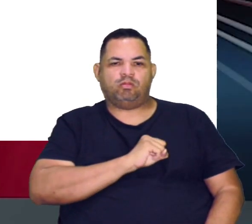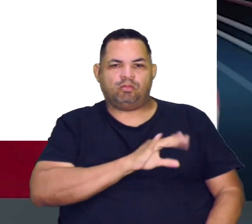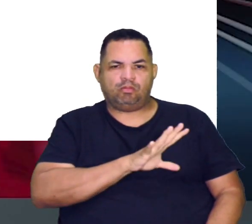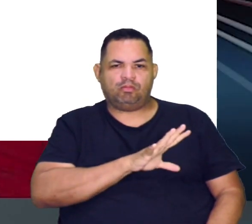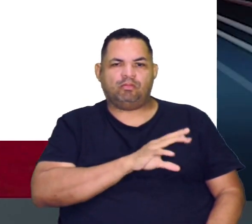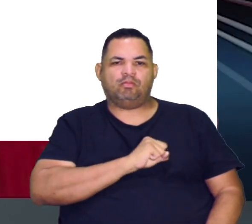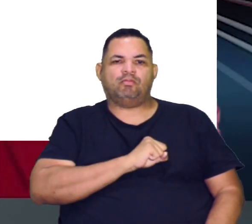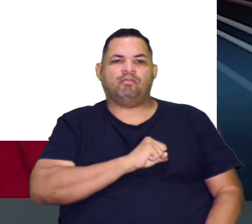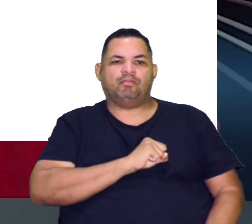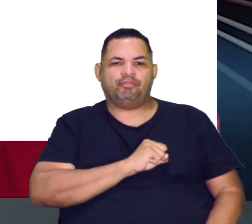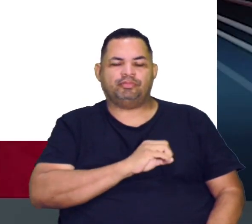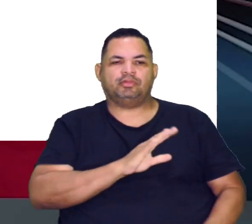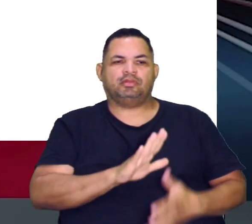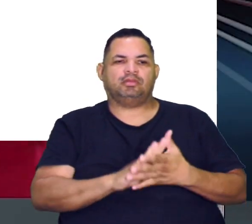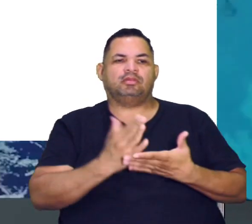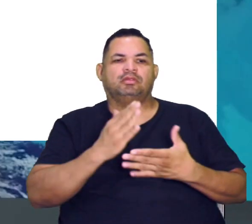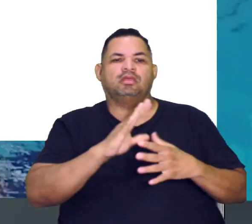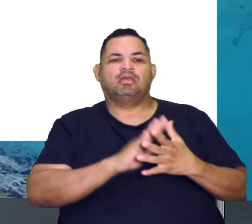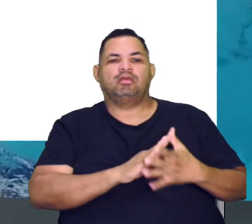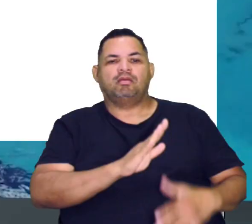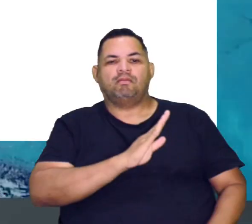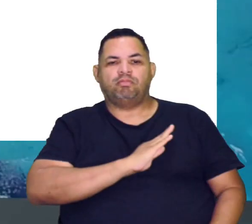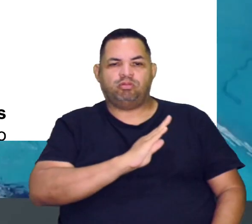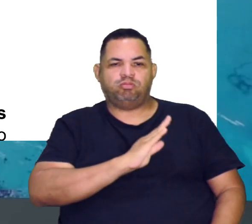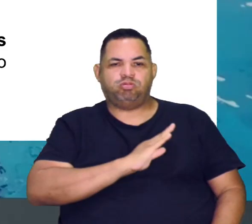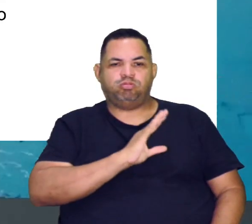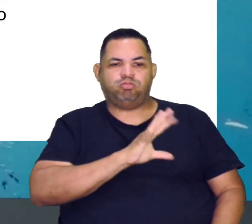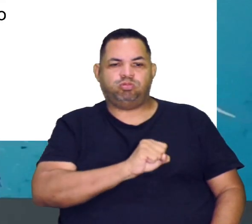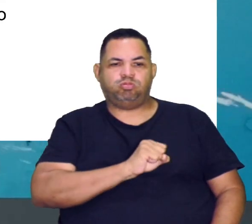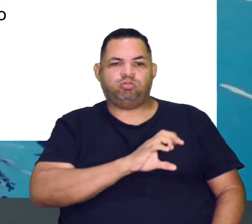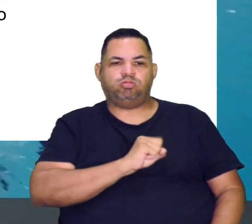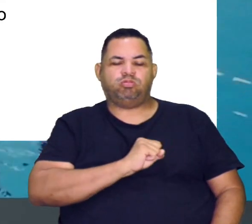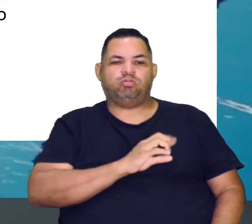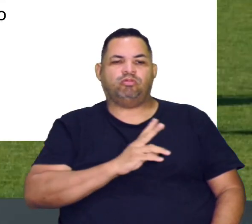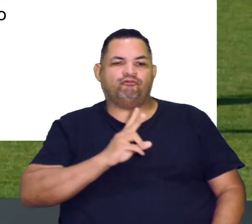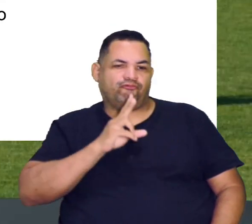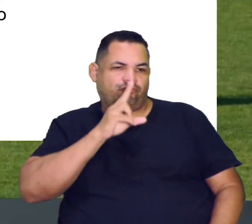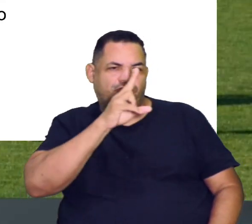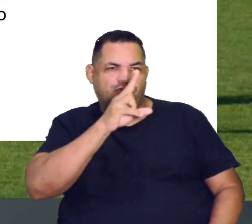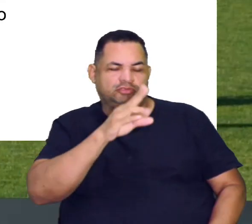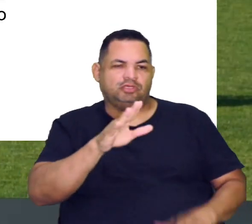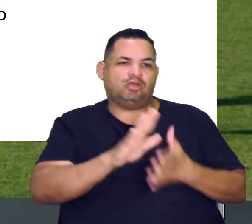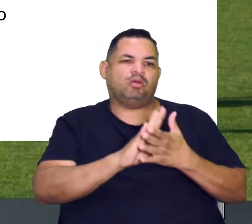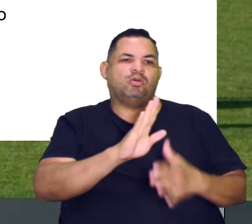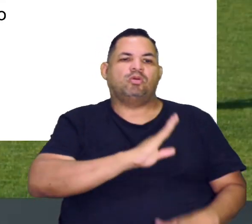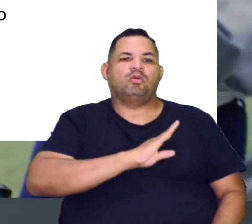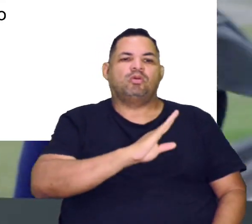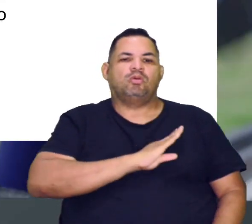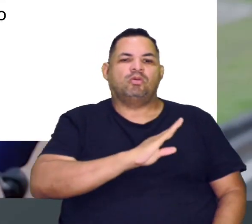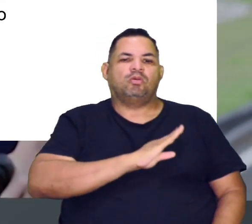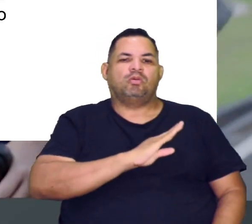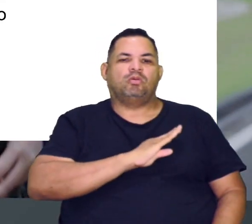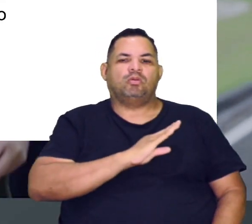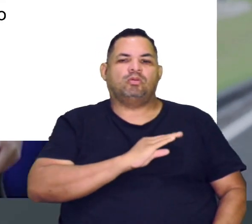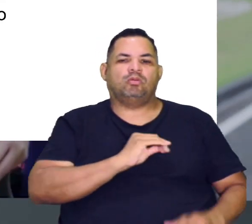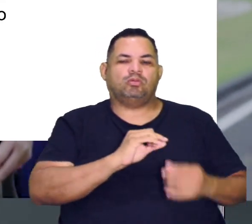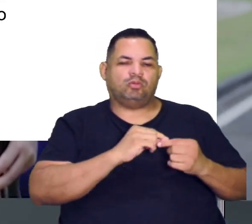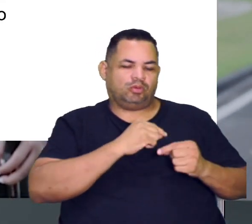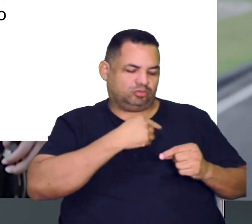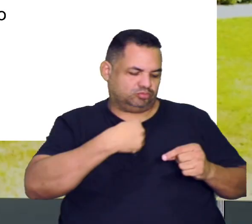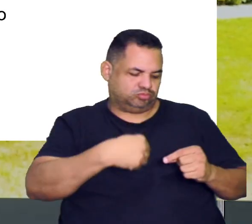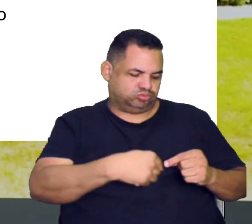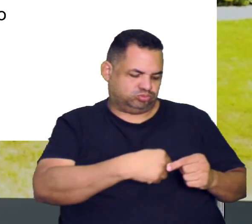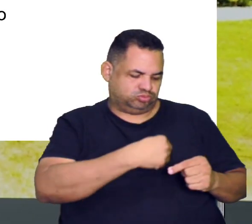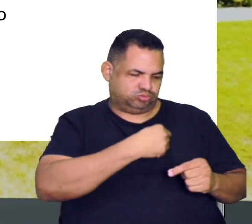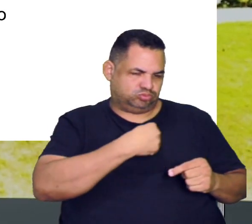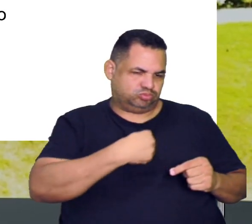aumenta aí também a capacidade do trabalho cardíaco, isso é bom, vai fortalecer o nosso coração, aumento do diâmetro dos